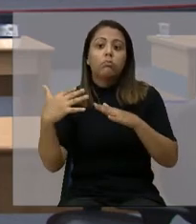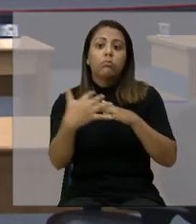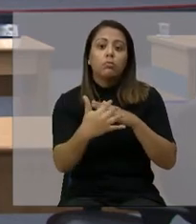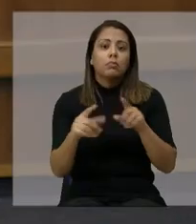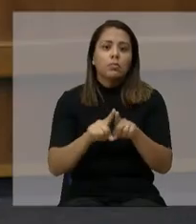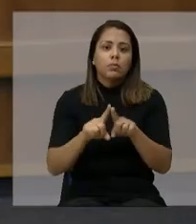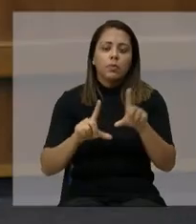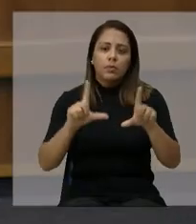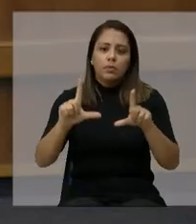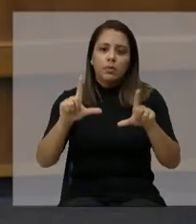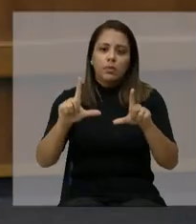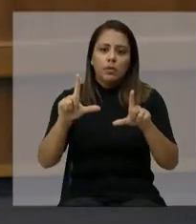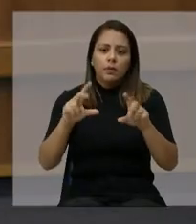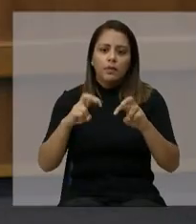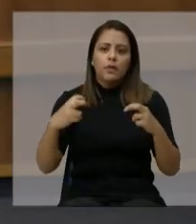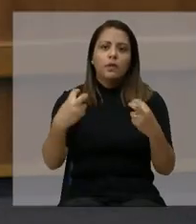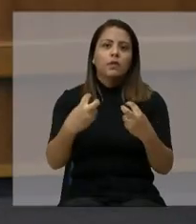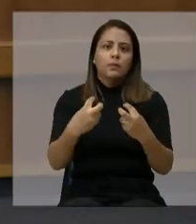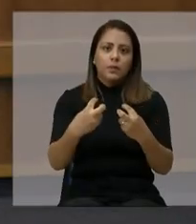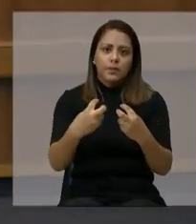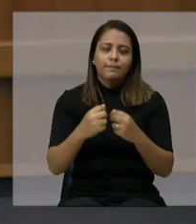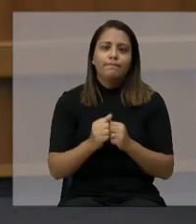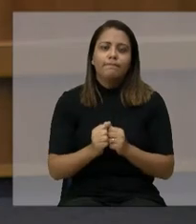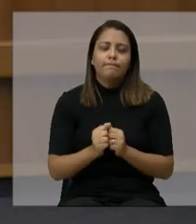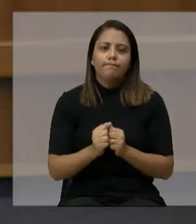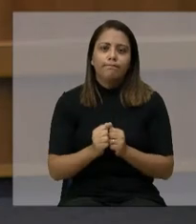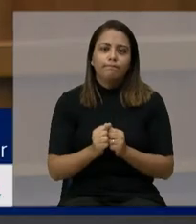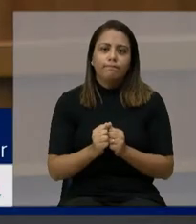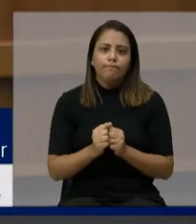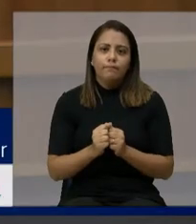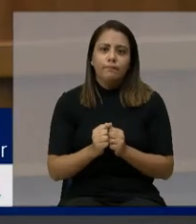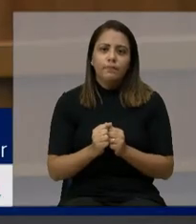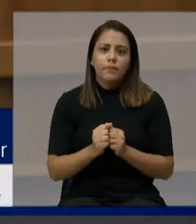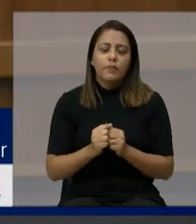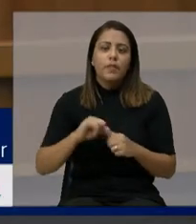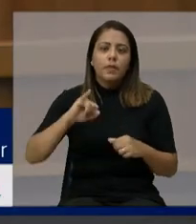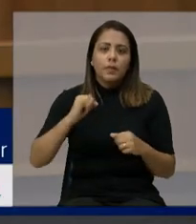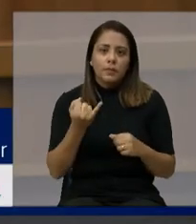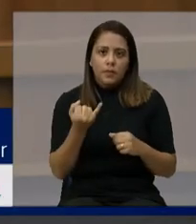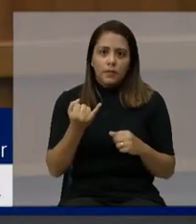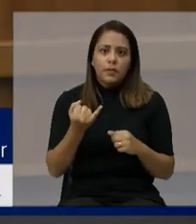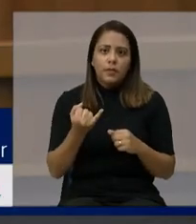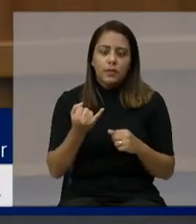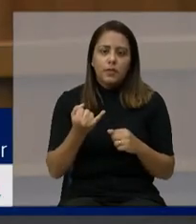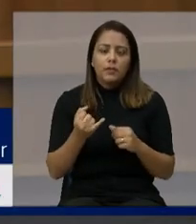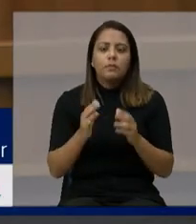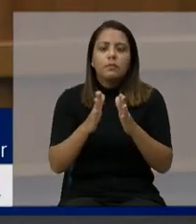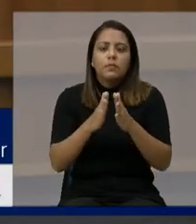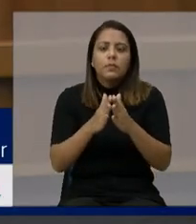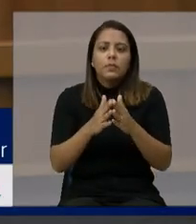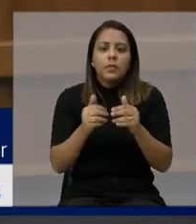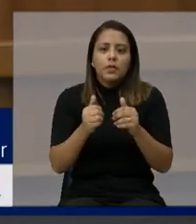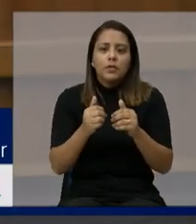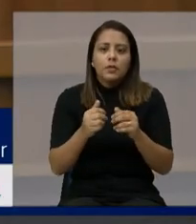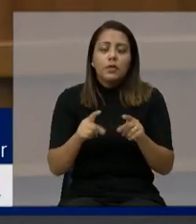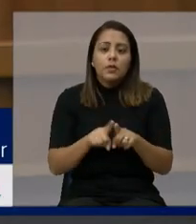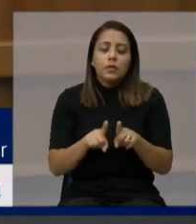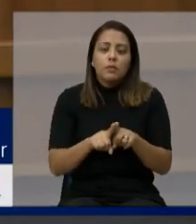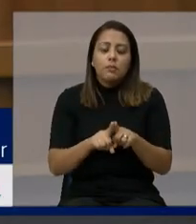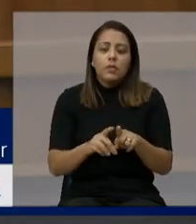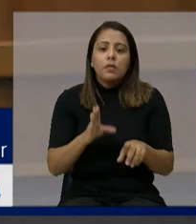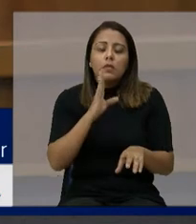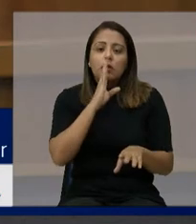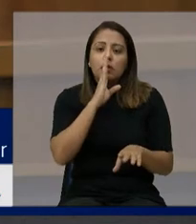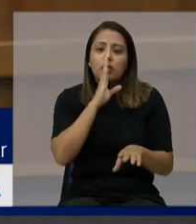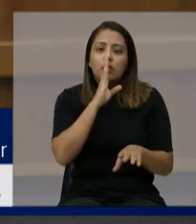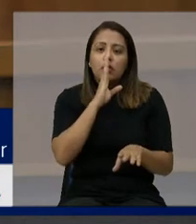Câmara. Eu gostaria de aproveitar o ensejo, presidente, para solicitar também 2 minutos de silêncio também para mais